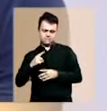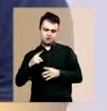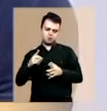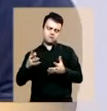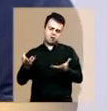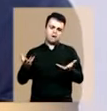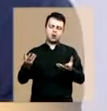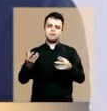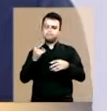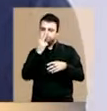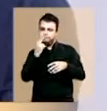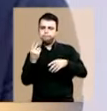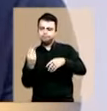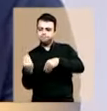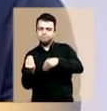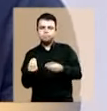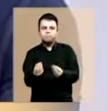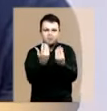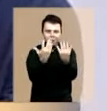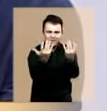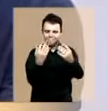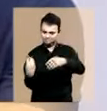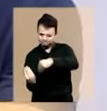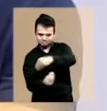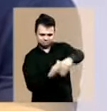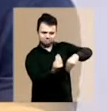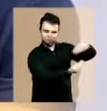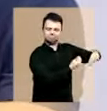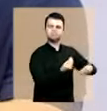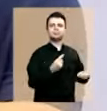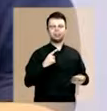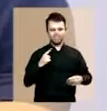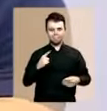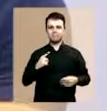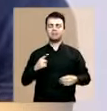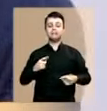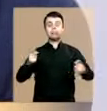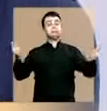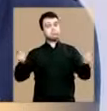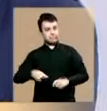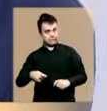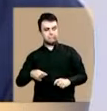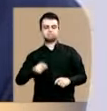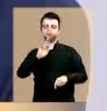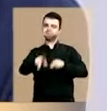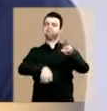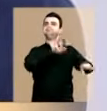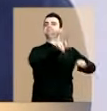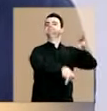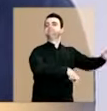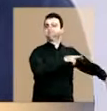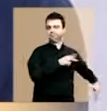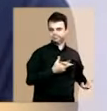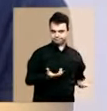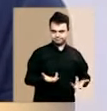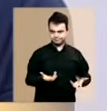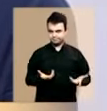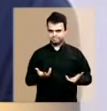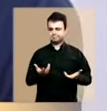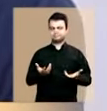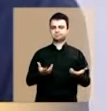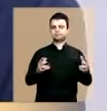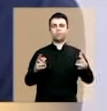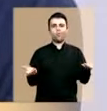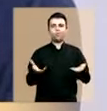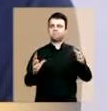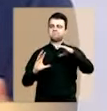orgânicos, naturalmente, mas que misturam diversas plantas, que misturam diversas culturas, né? Que permite se criar uma maior diversidade. Porque, quer dizer,